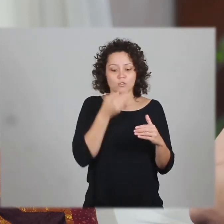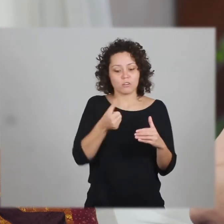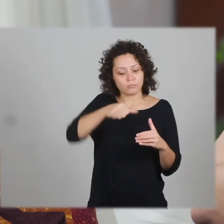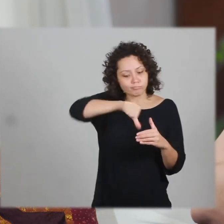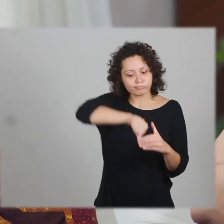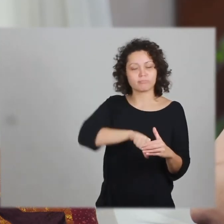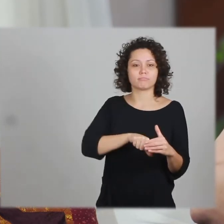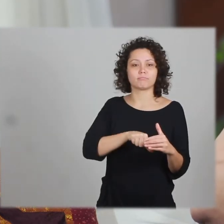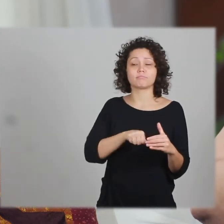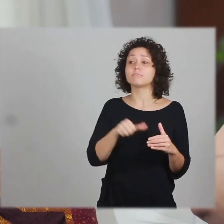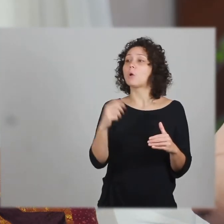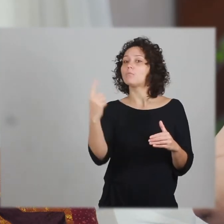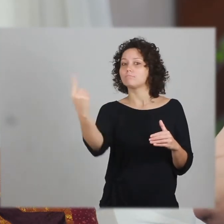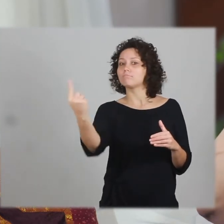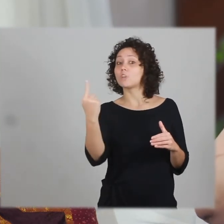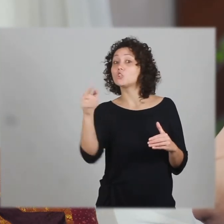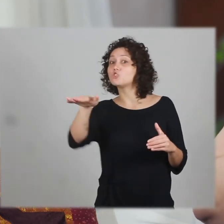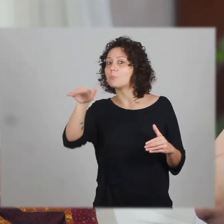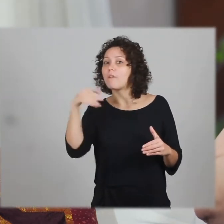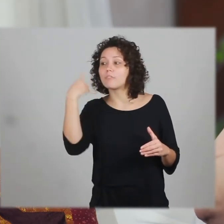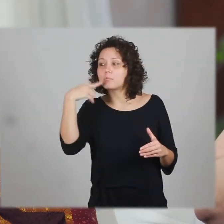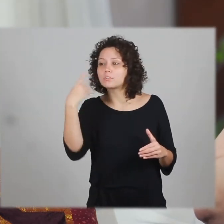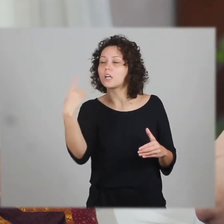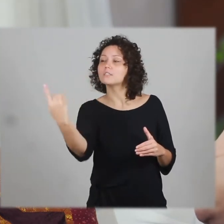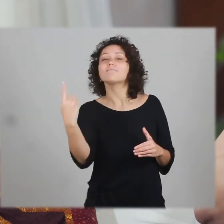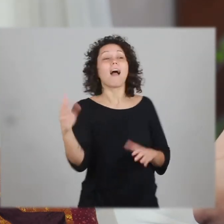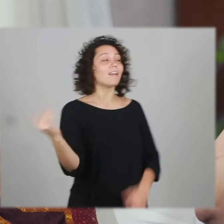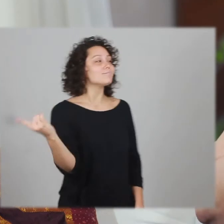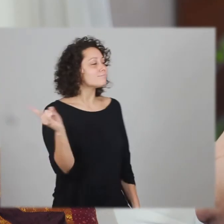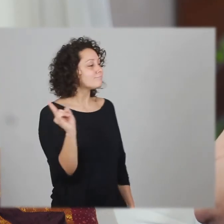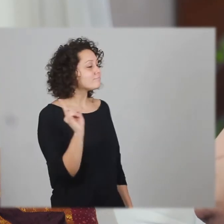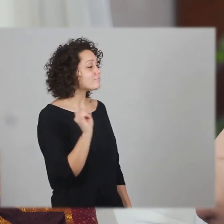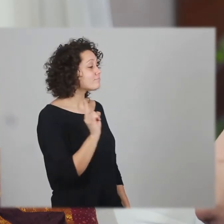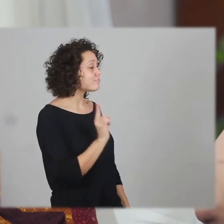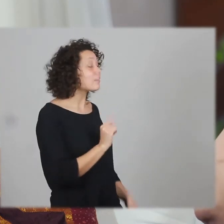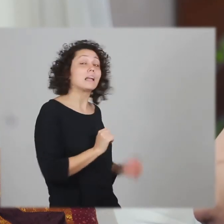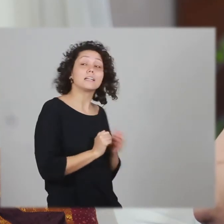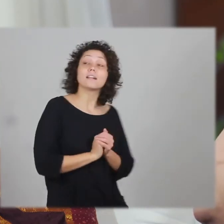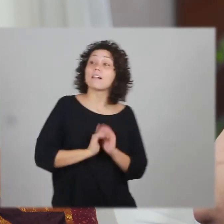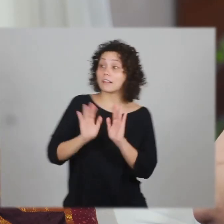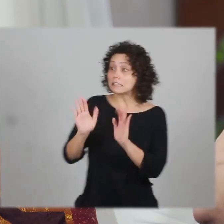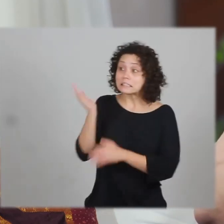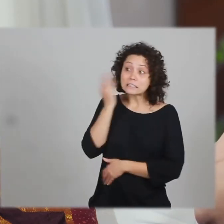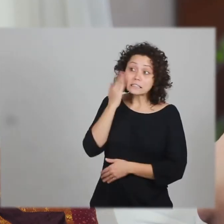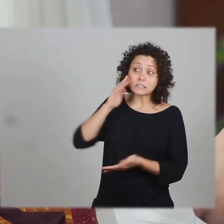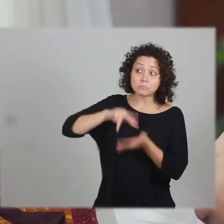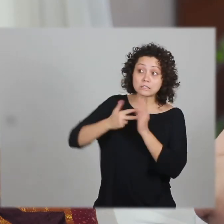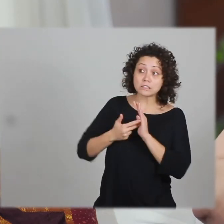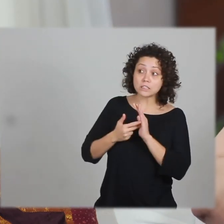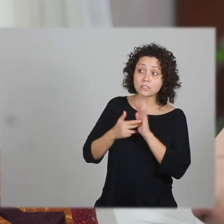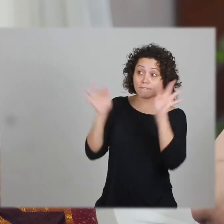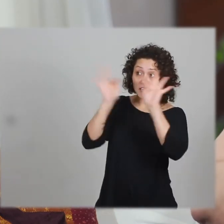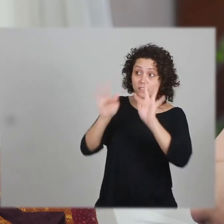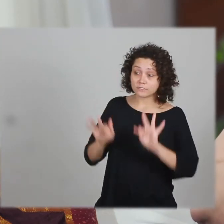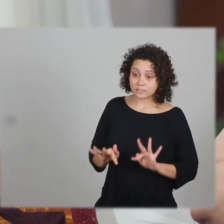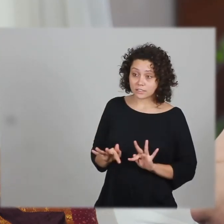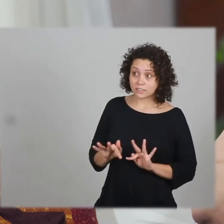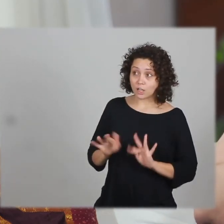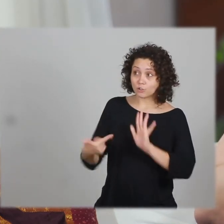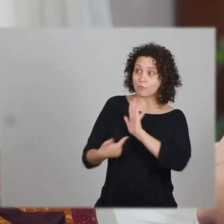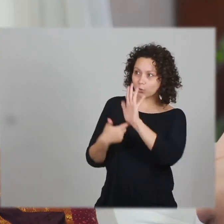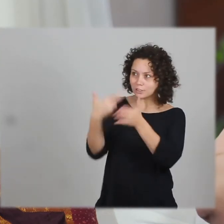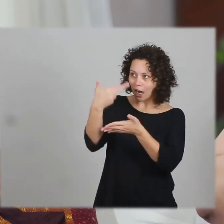era chamado na hora, ia, muito solícito, para perguntar: você sabe o que é a felicidade? Eu vou mostrar para você qual é a receita